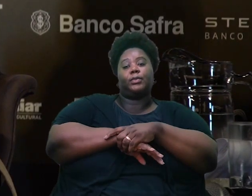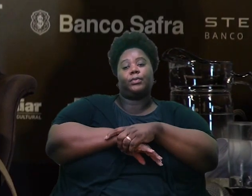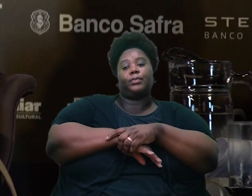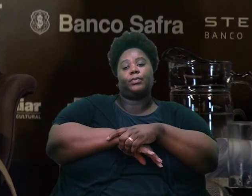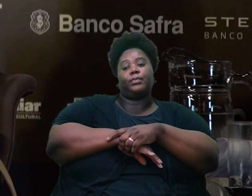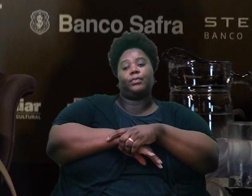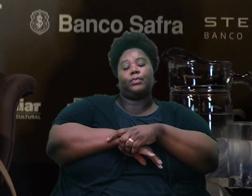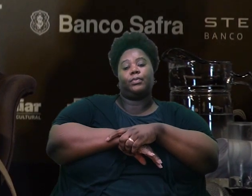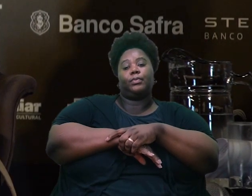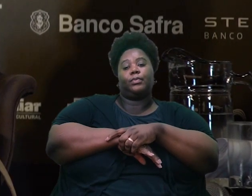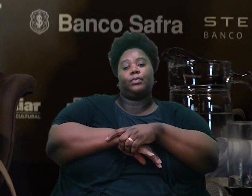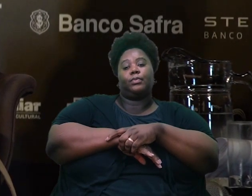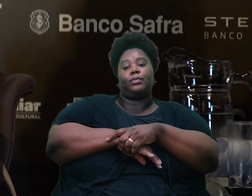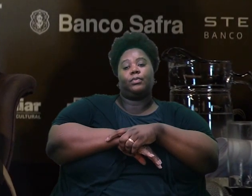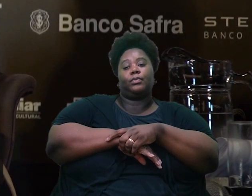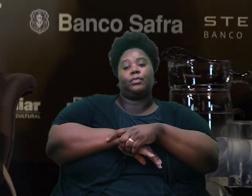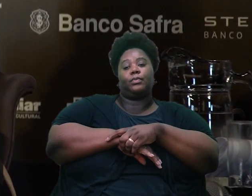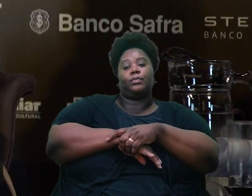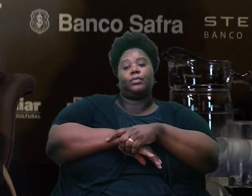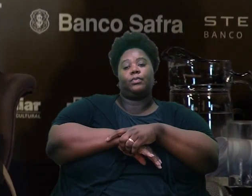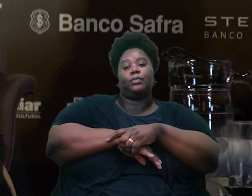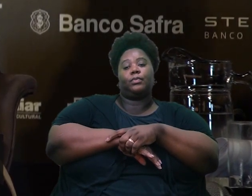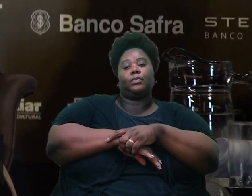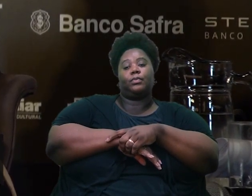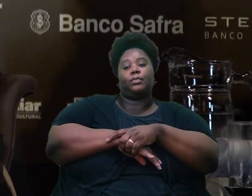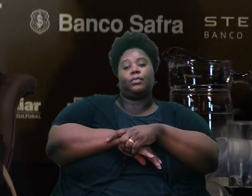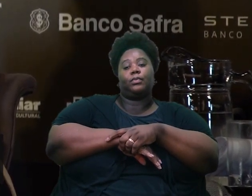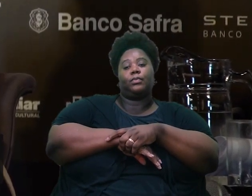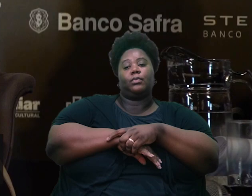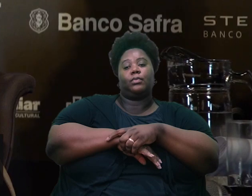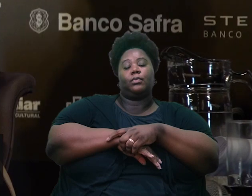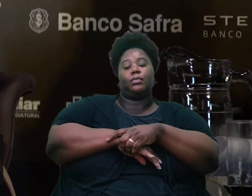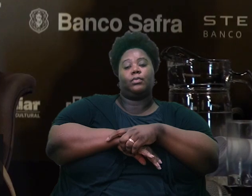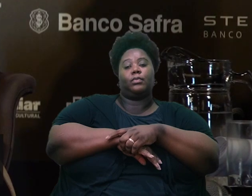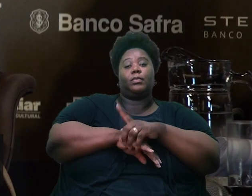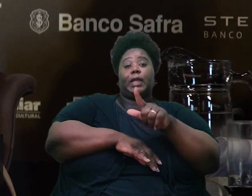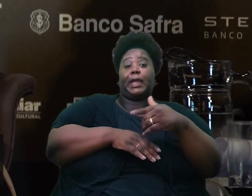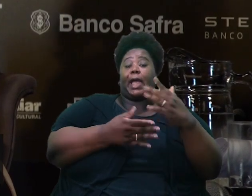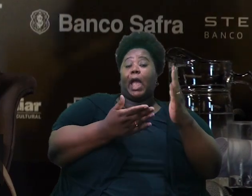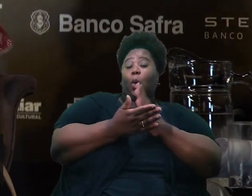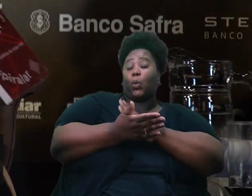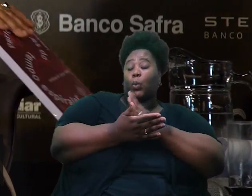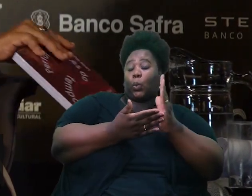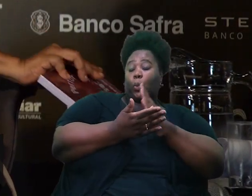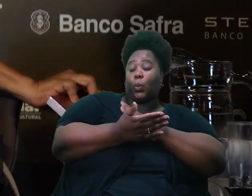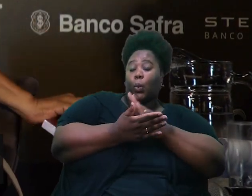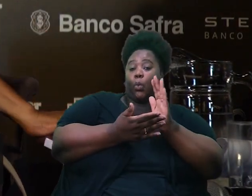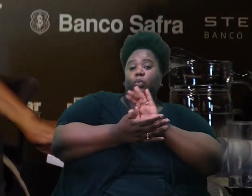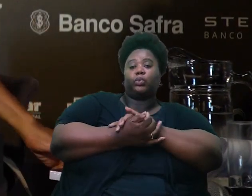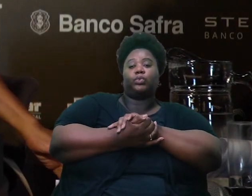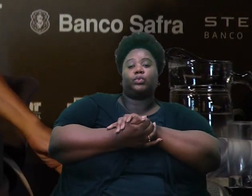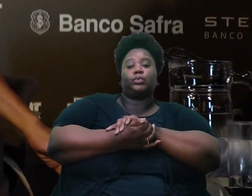né? Por aí afora. Então, assim, esses são alguns, né, dos